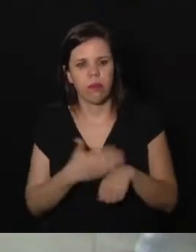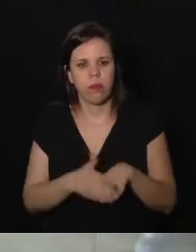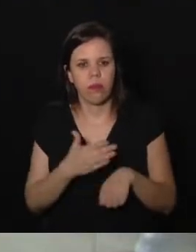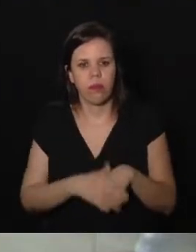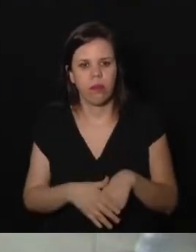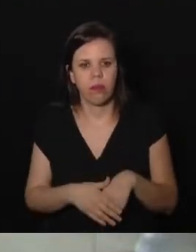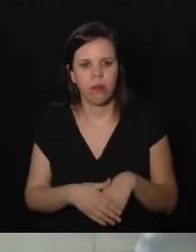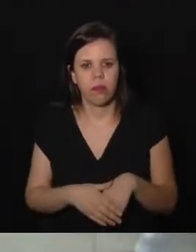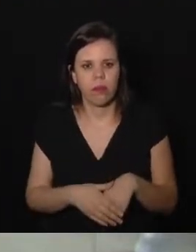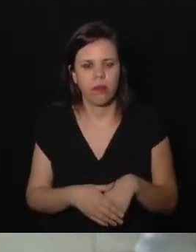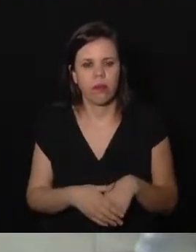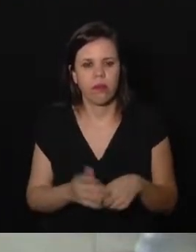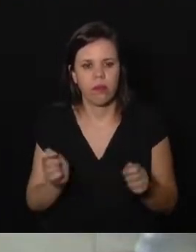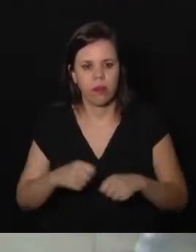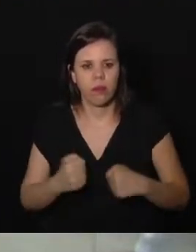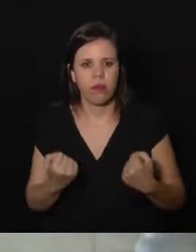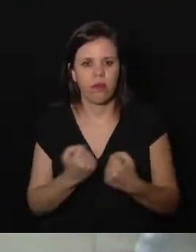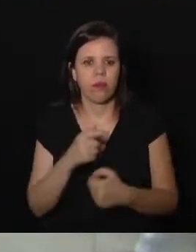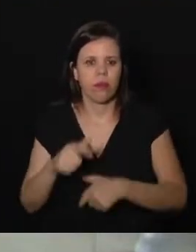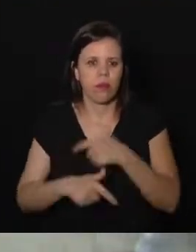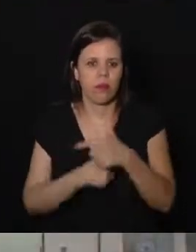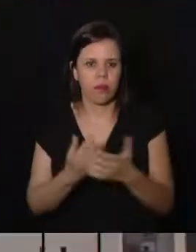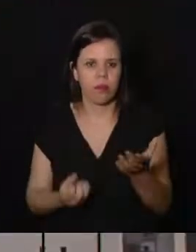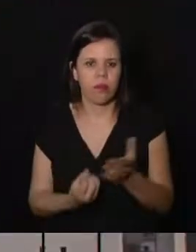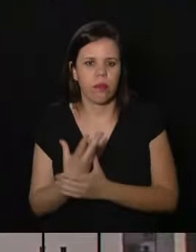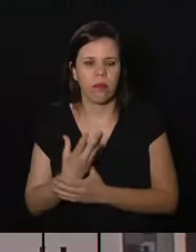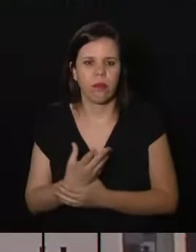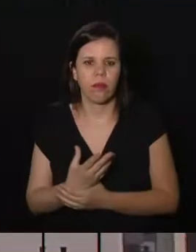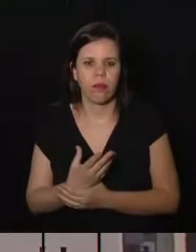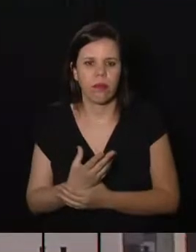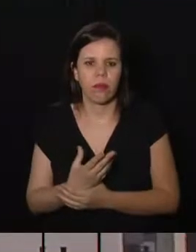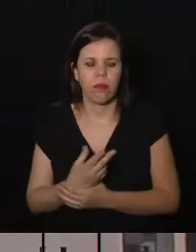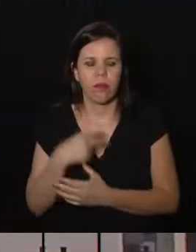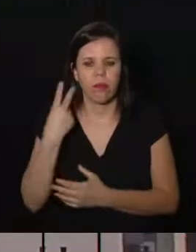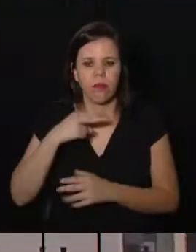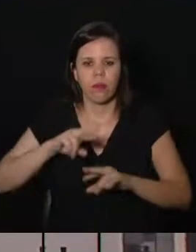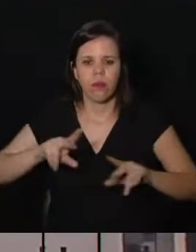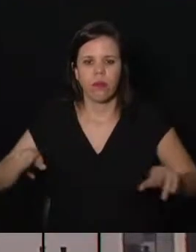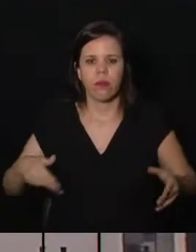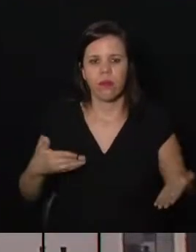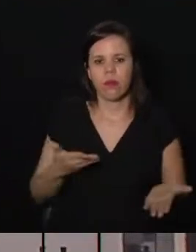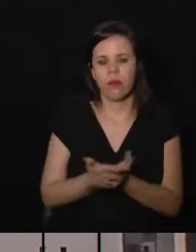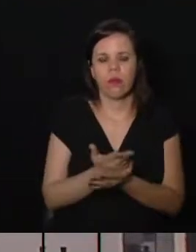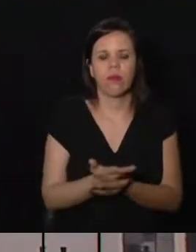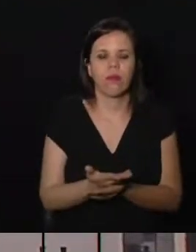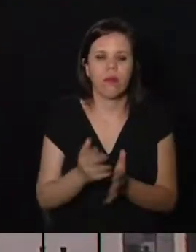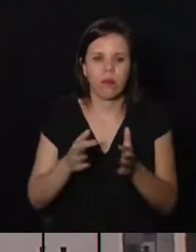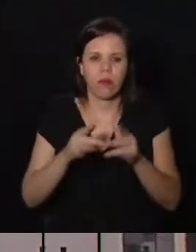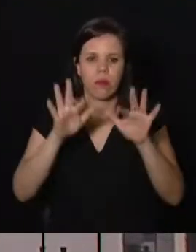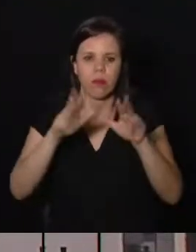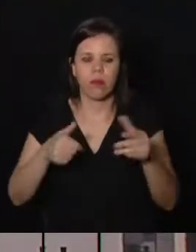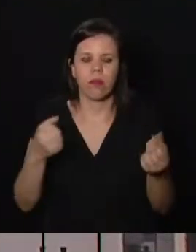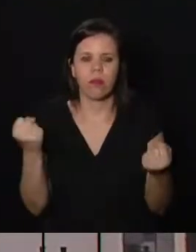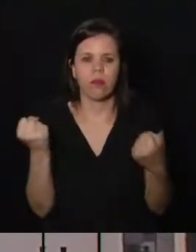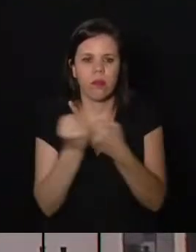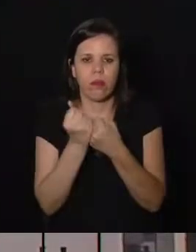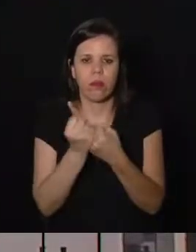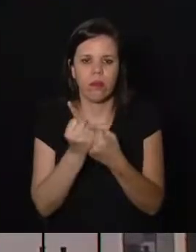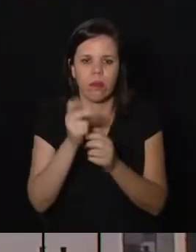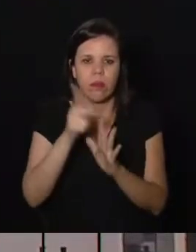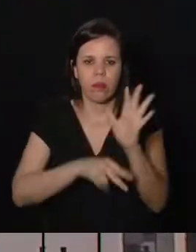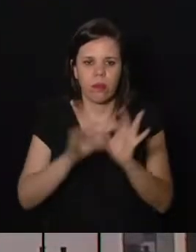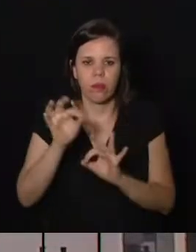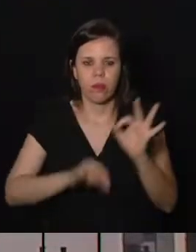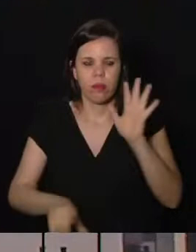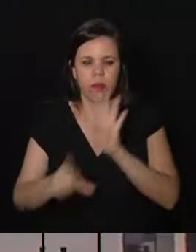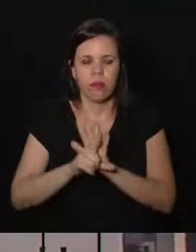treinamento, essa condição para o trabalho ser exercido. Os vereadores aprovaram a moção que apoia o projeto de lei que